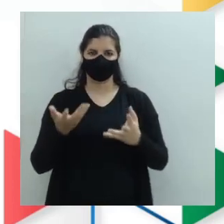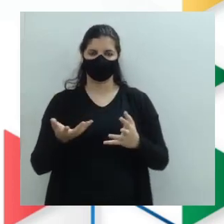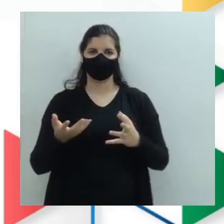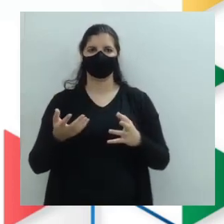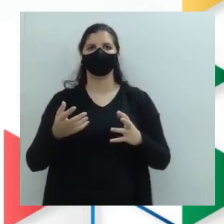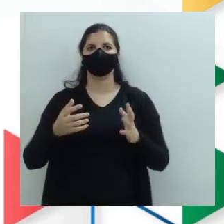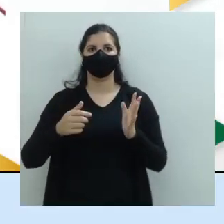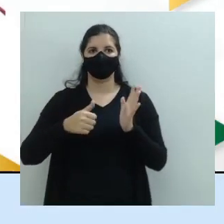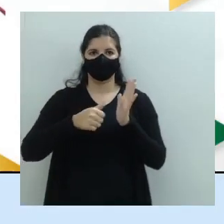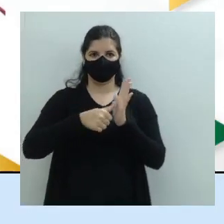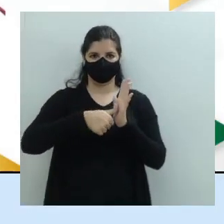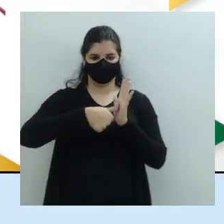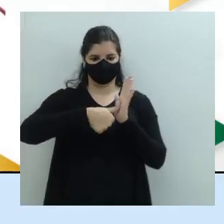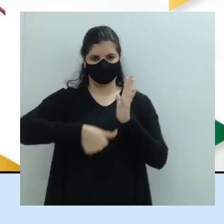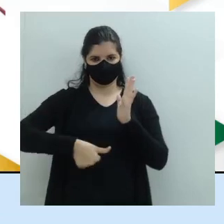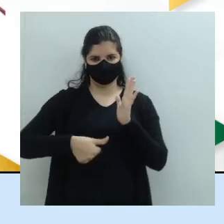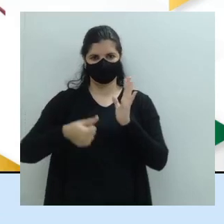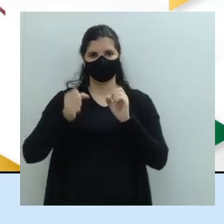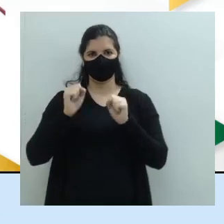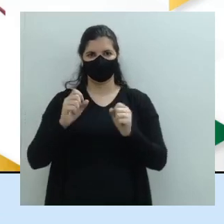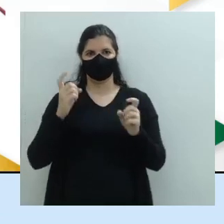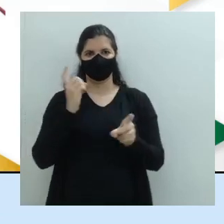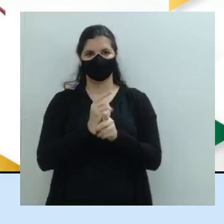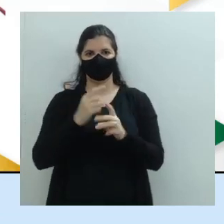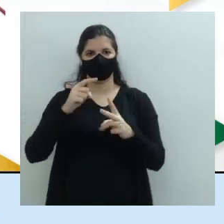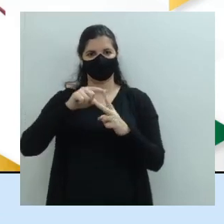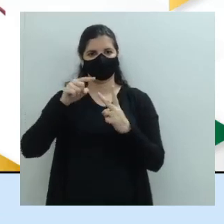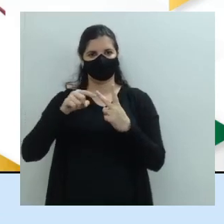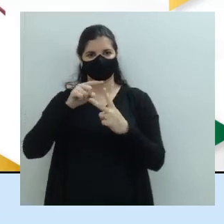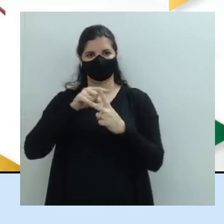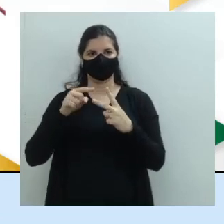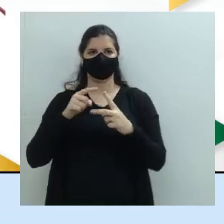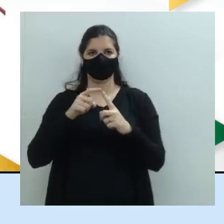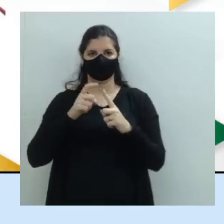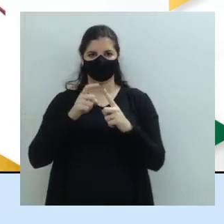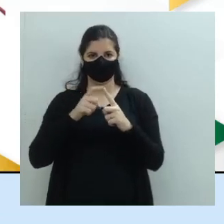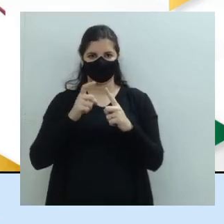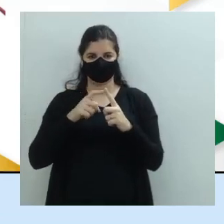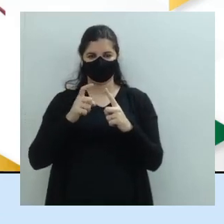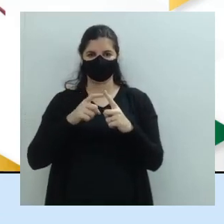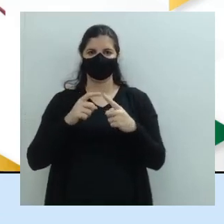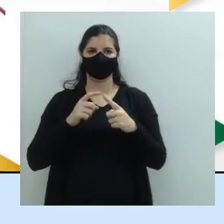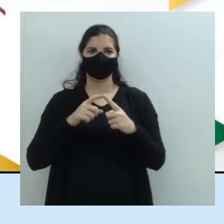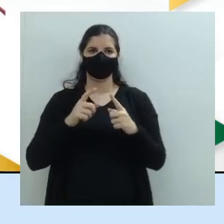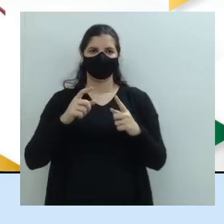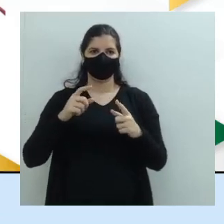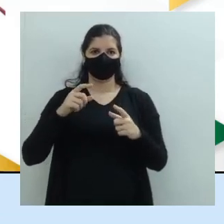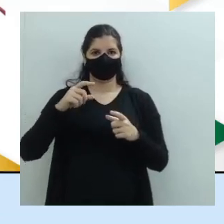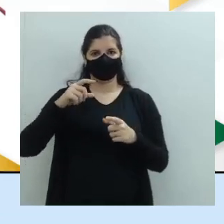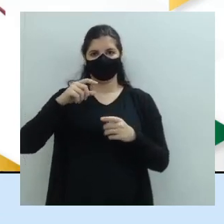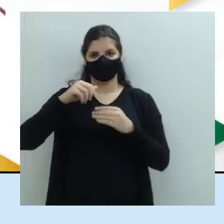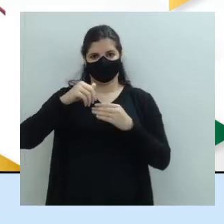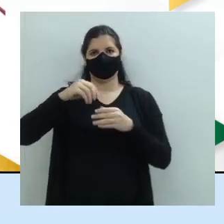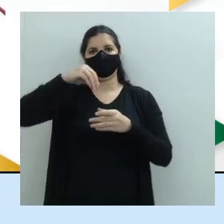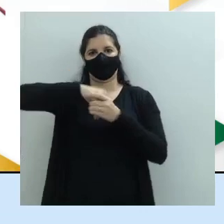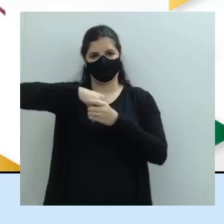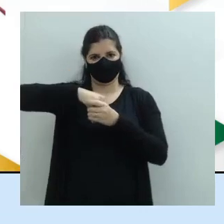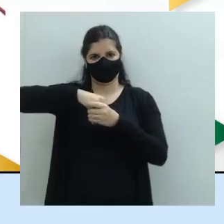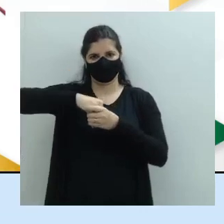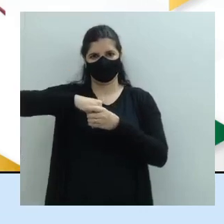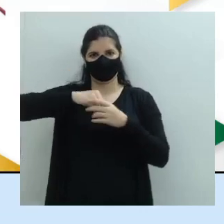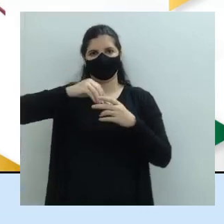dos interruptores, a gente vai ter dois tipos, os interruptores que são externos e